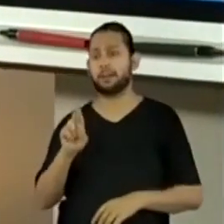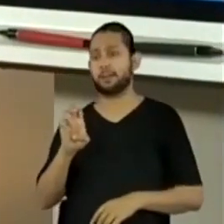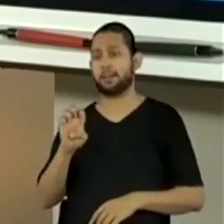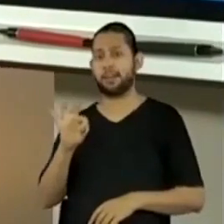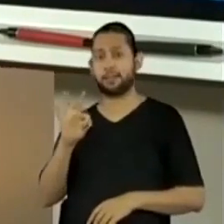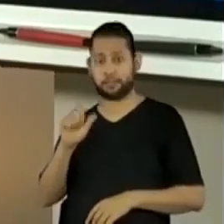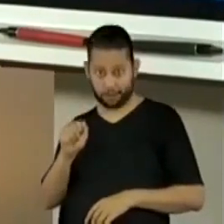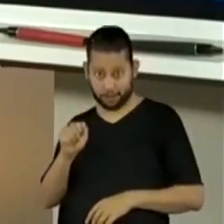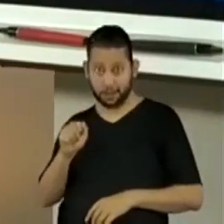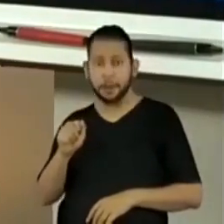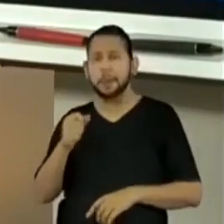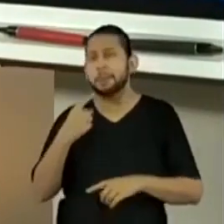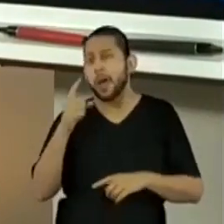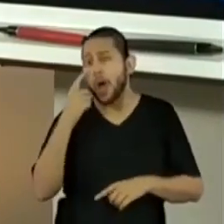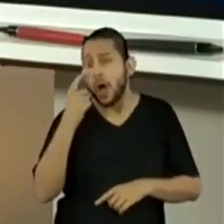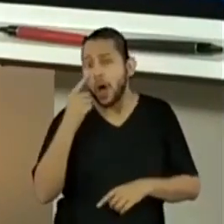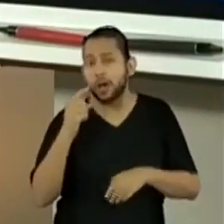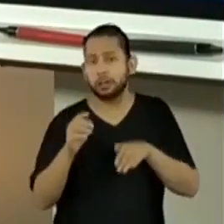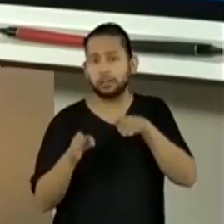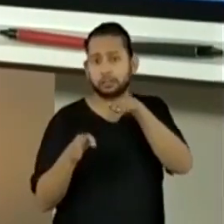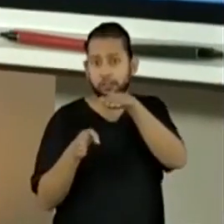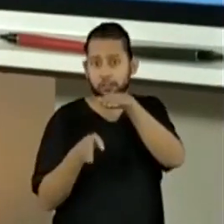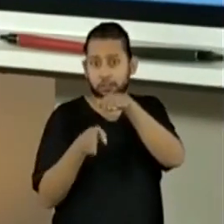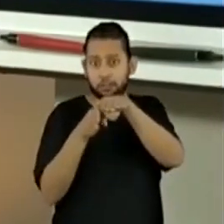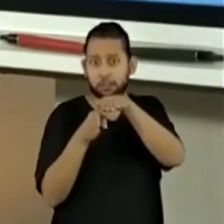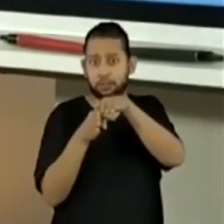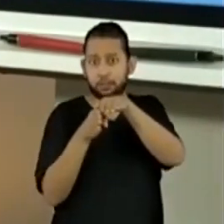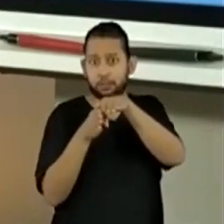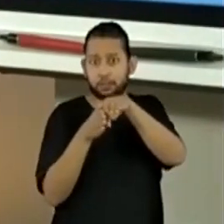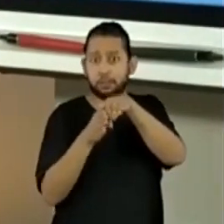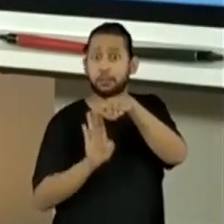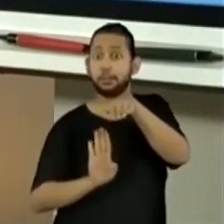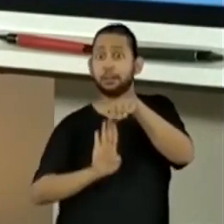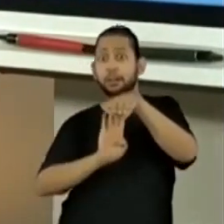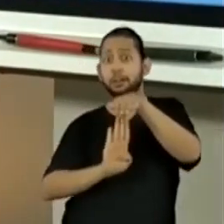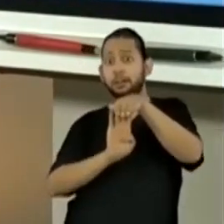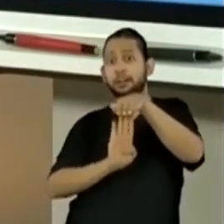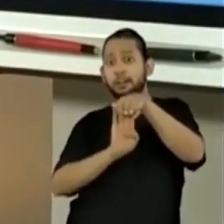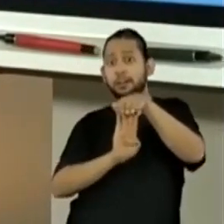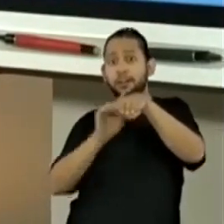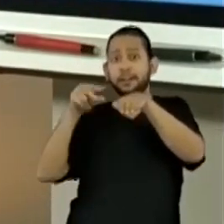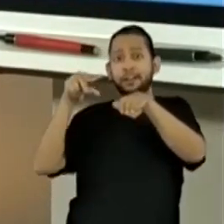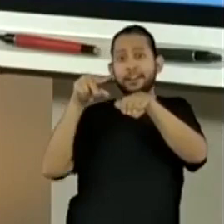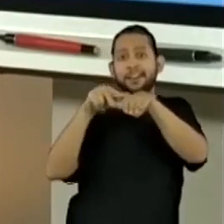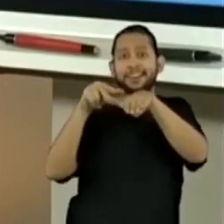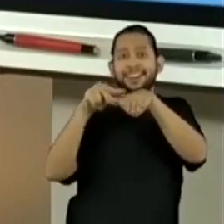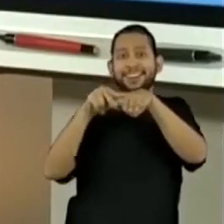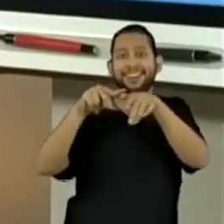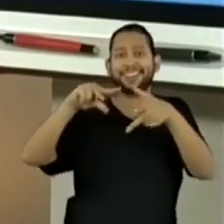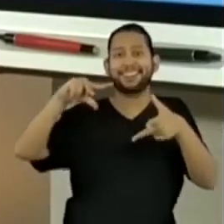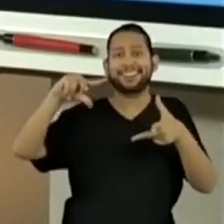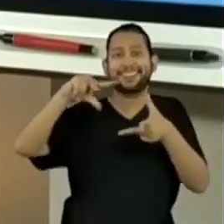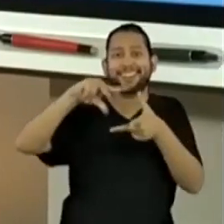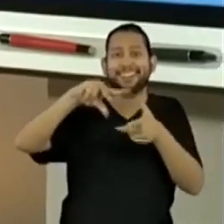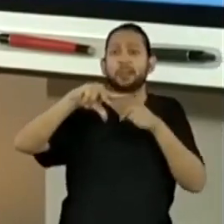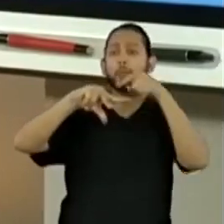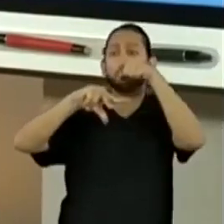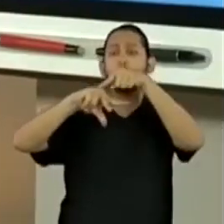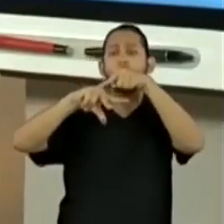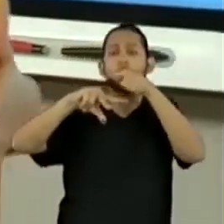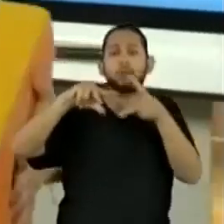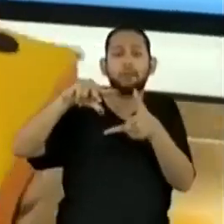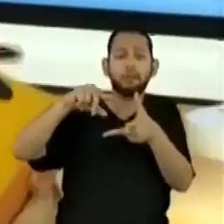precisar lembrar de todos esses conceitos. O que é uma face, o que é uma aresta e essa pontinha chama o